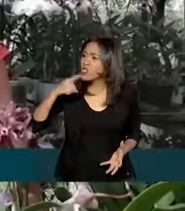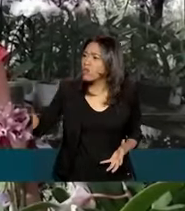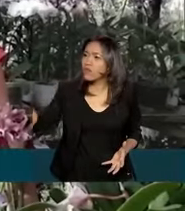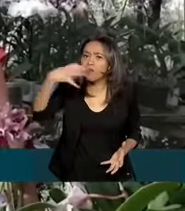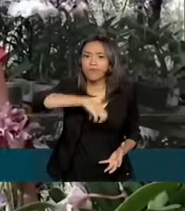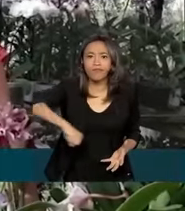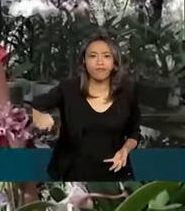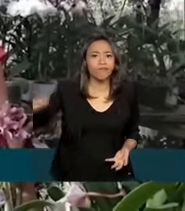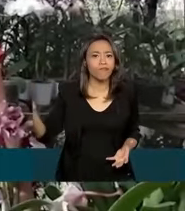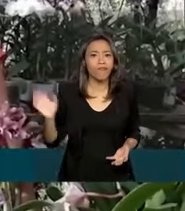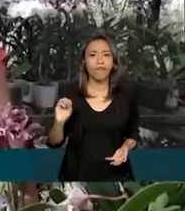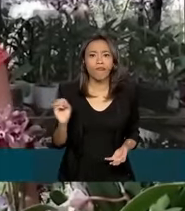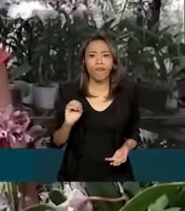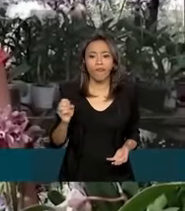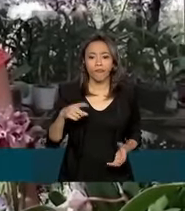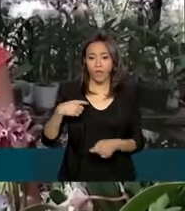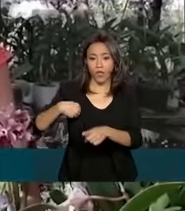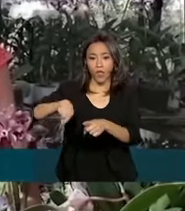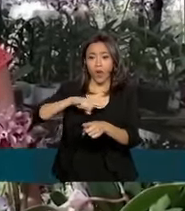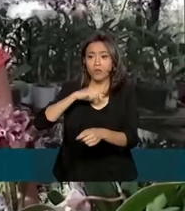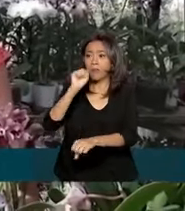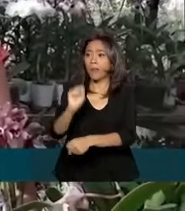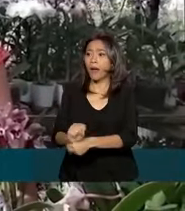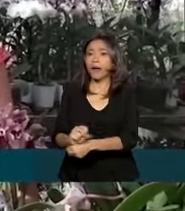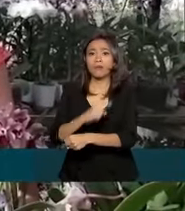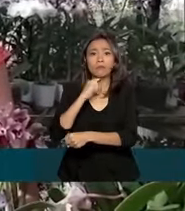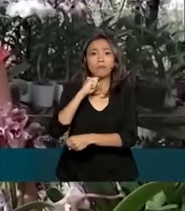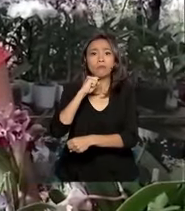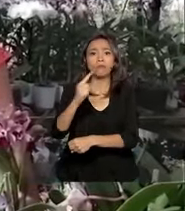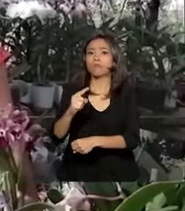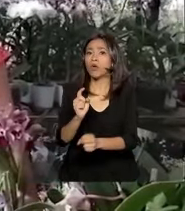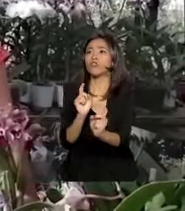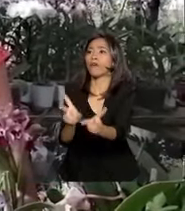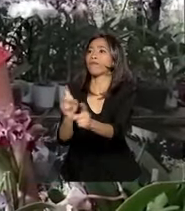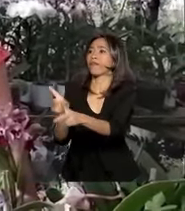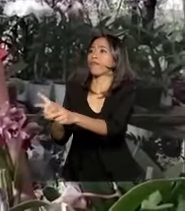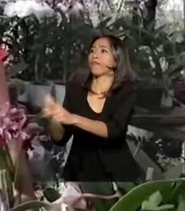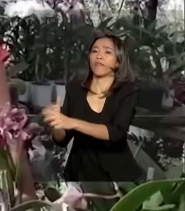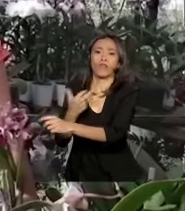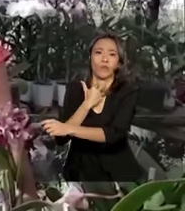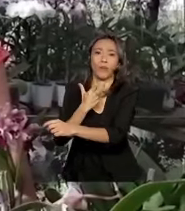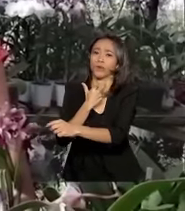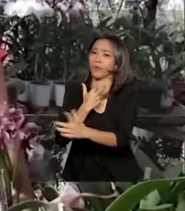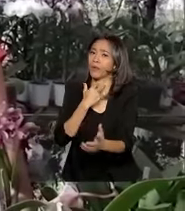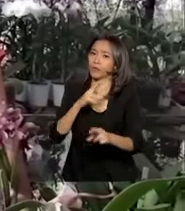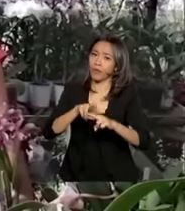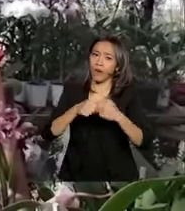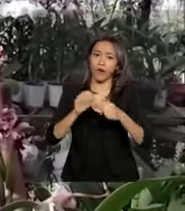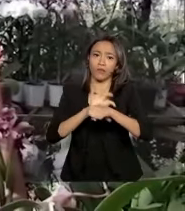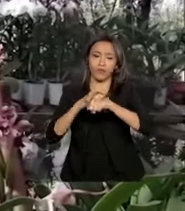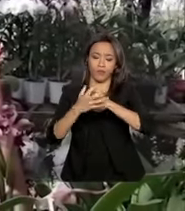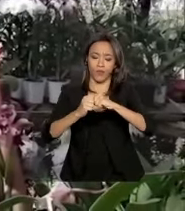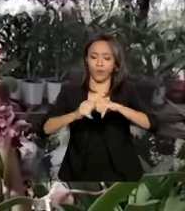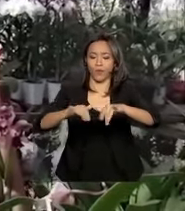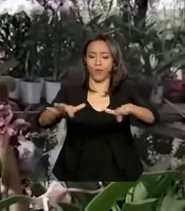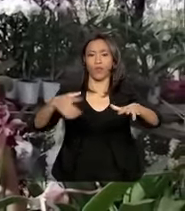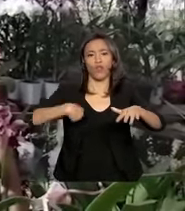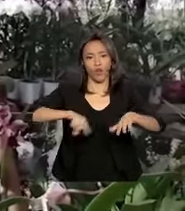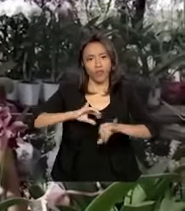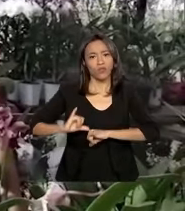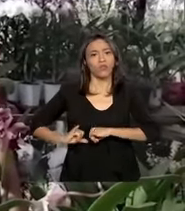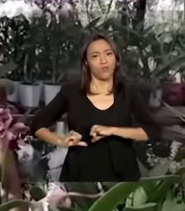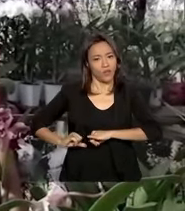toda parada na chácara, sem poder sair para a venda por causa dessa epidemia, né, que estamos